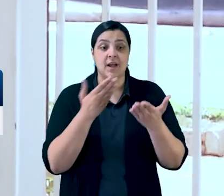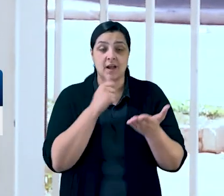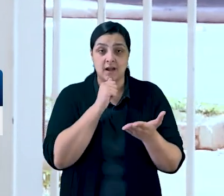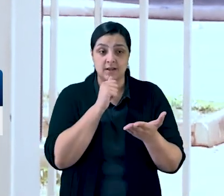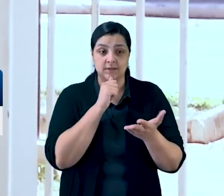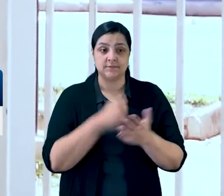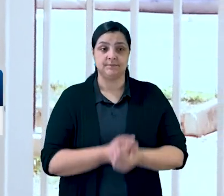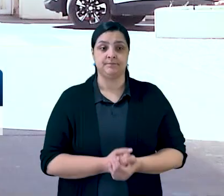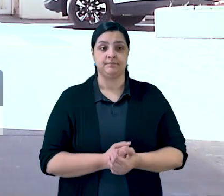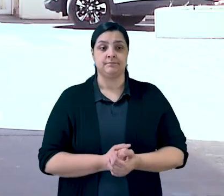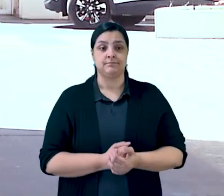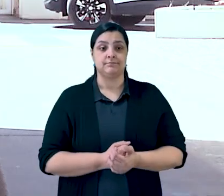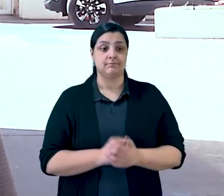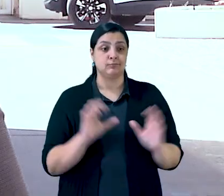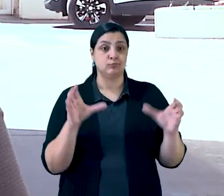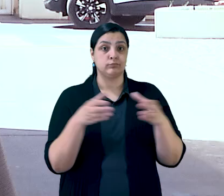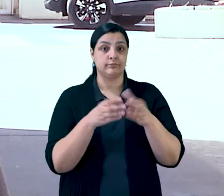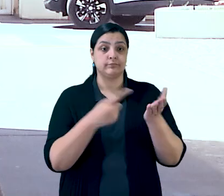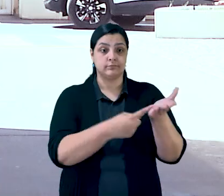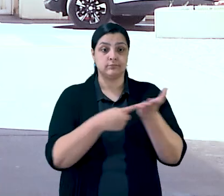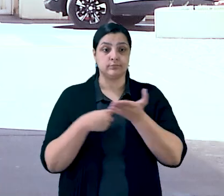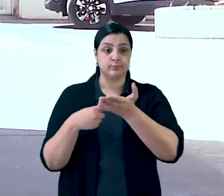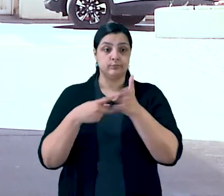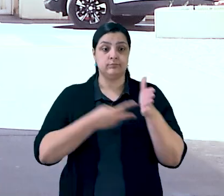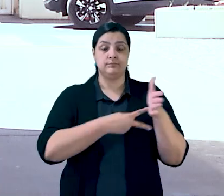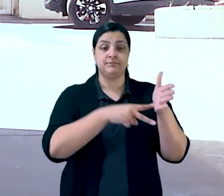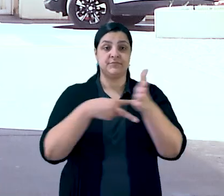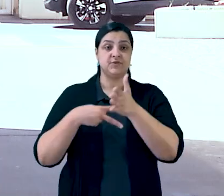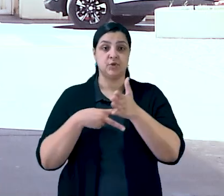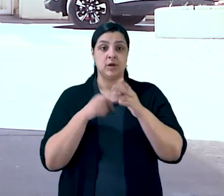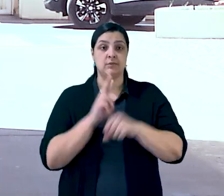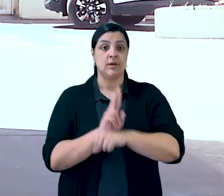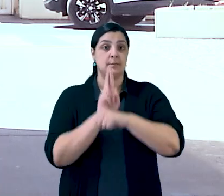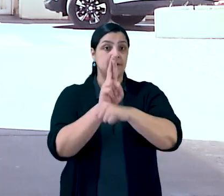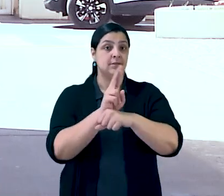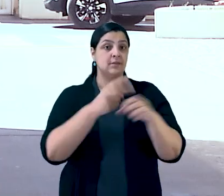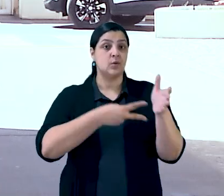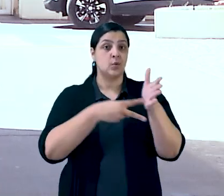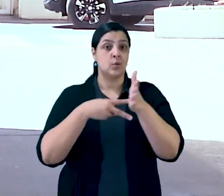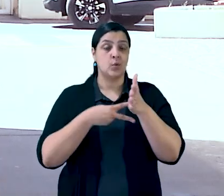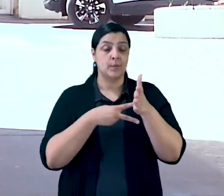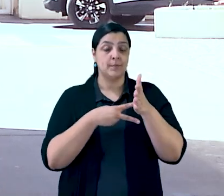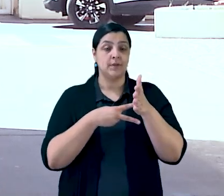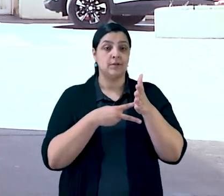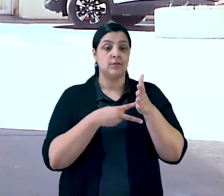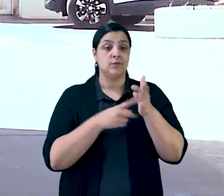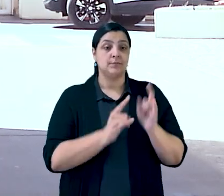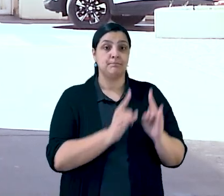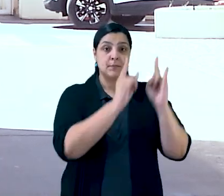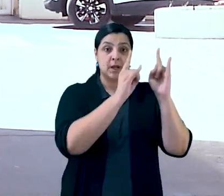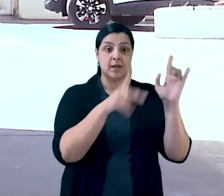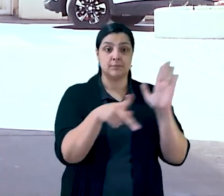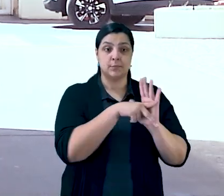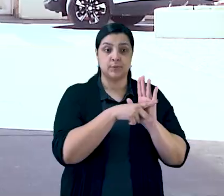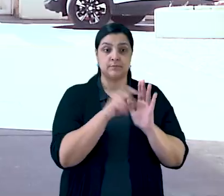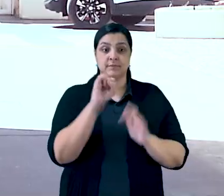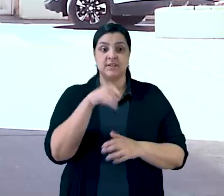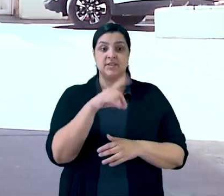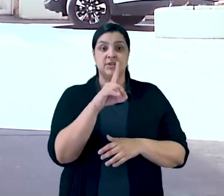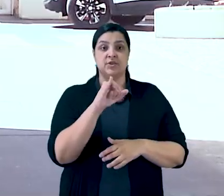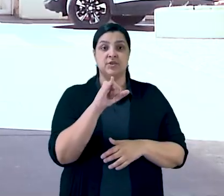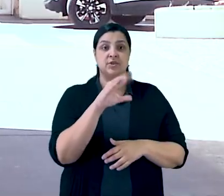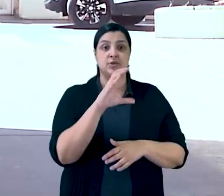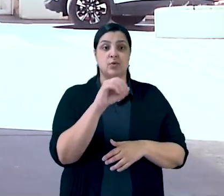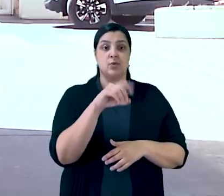a realidade. Uma convenção coletiva firmada entre sindicatos que representam condomínios e empregados de edifícios, o Sindiconde